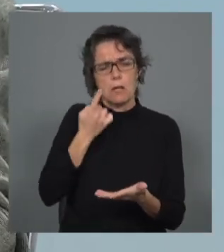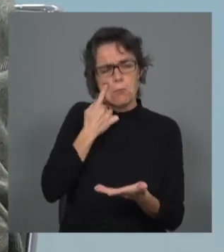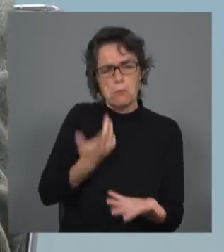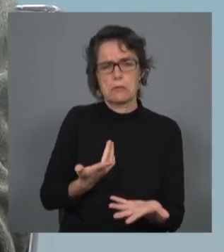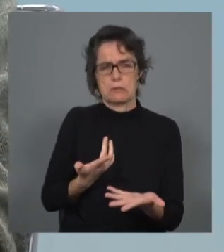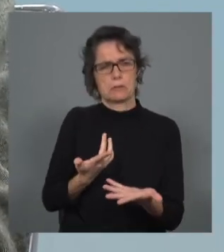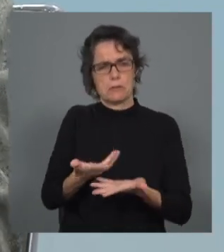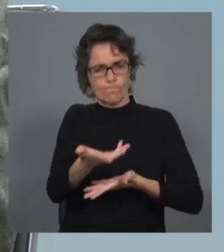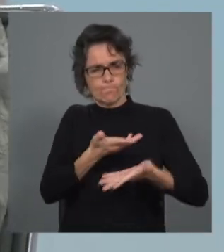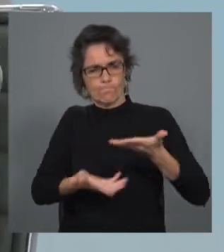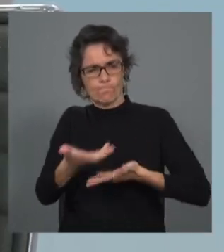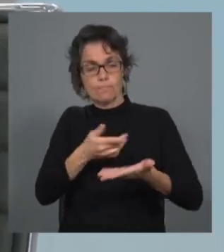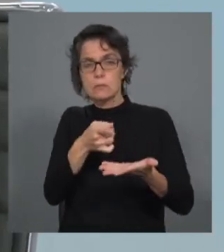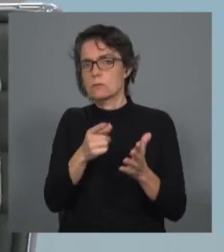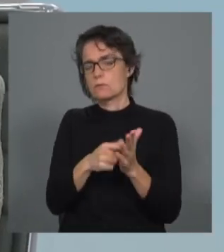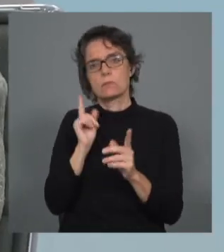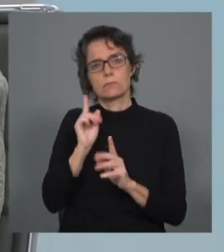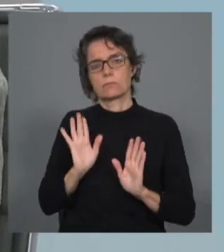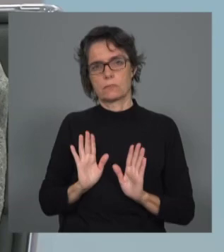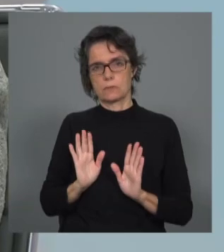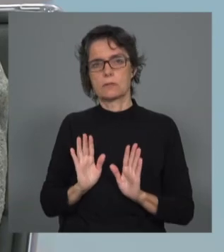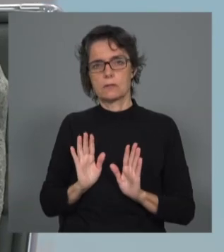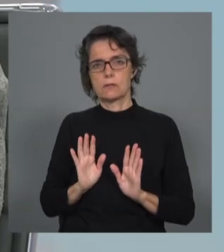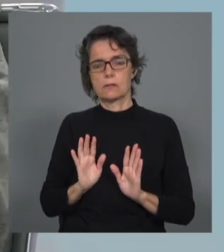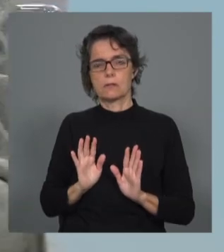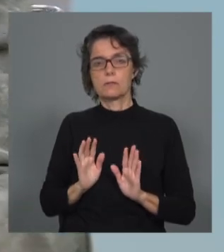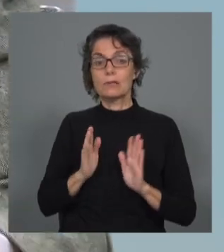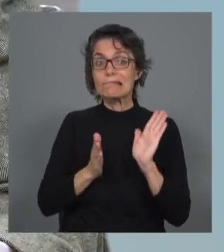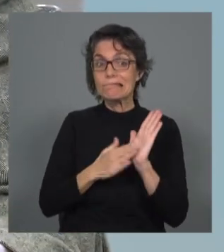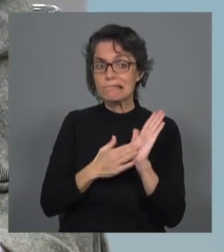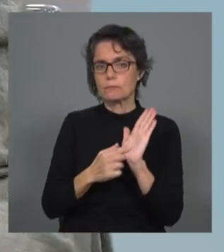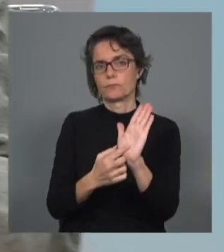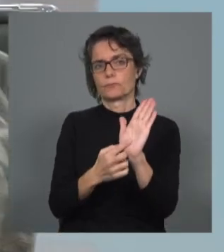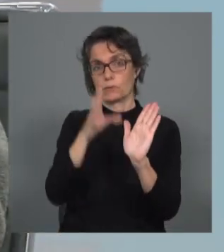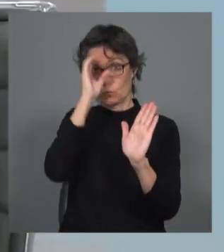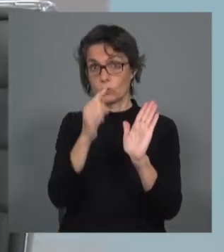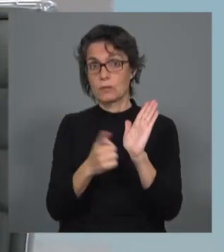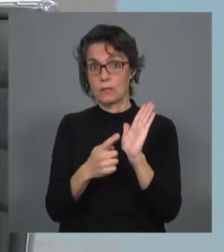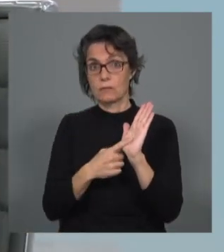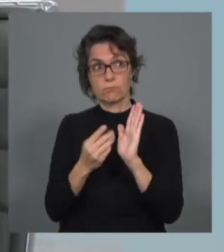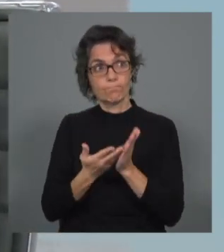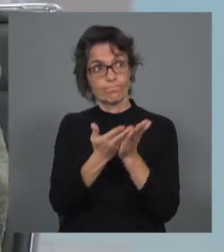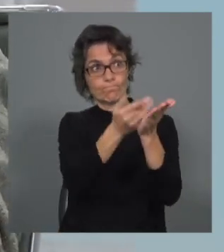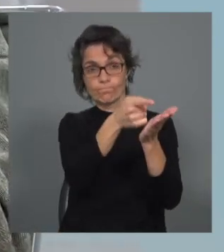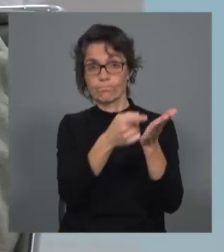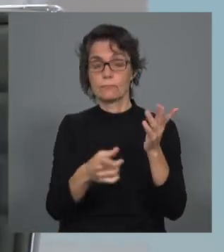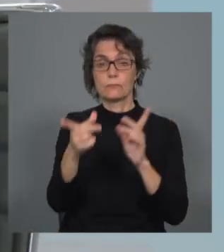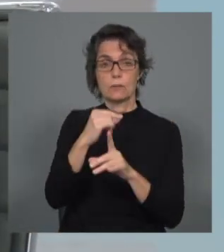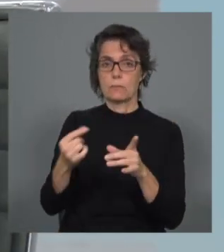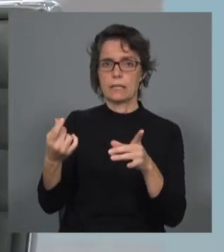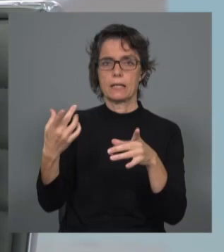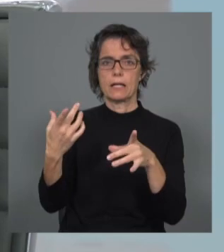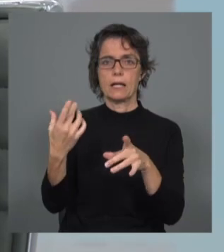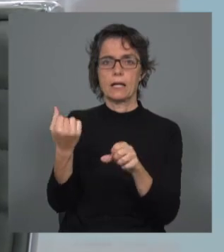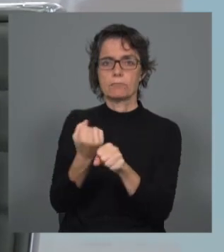nós tínhamos, sobretudo, como isto. Portanto, o mais importante foi termos mostrado ao Estado, às agências de publicidade,